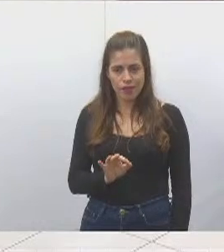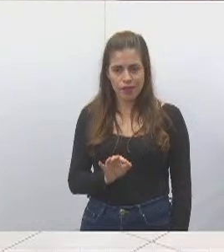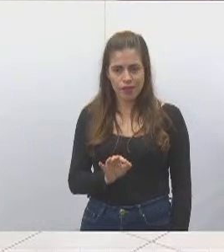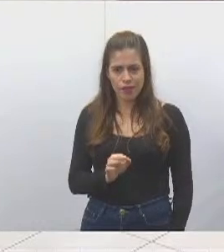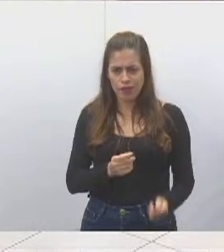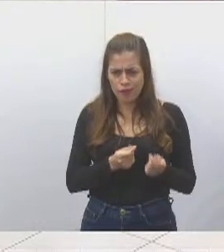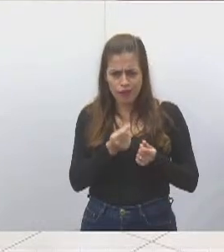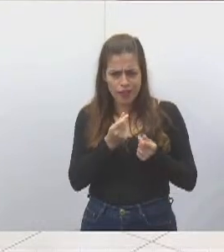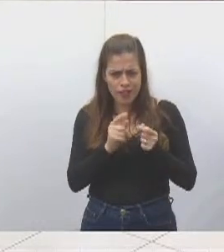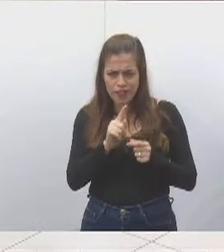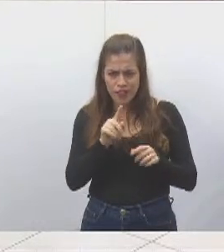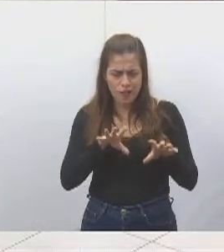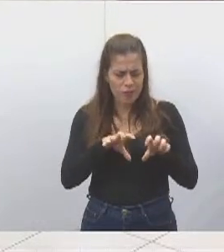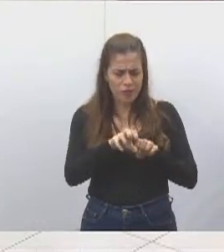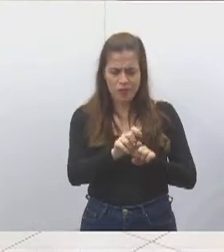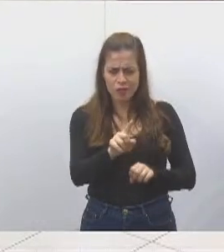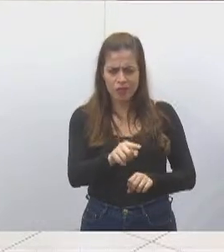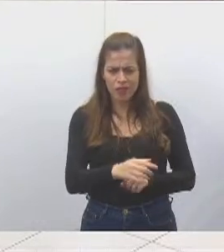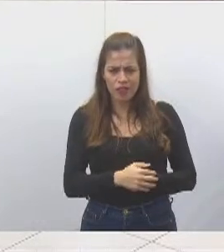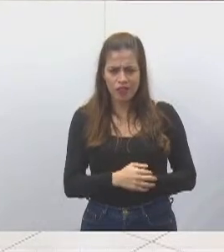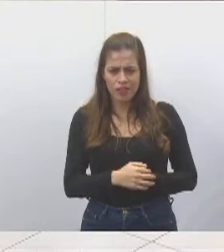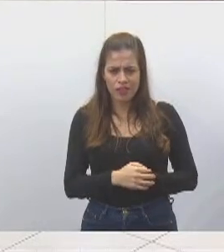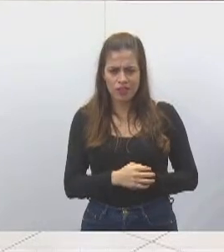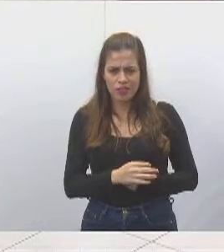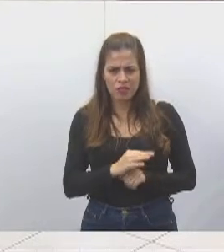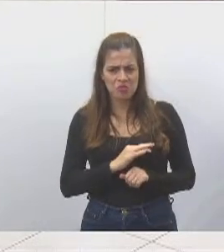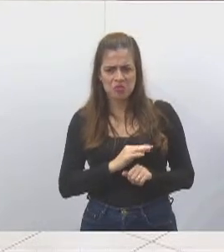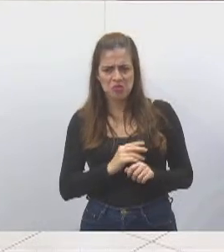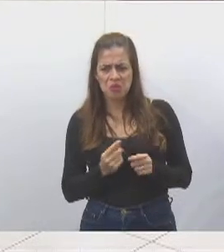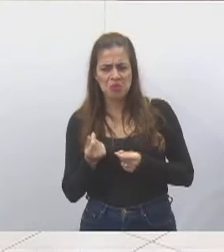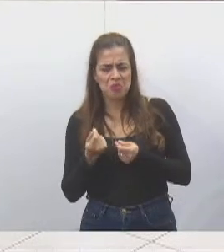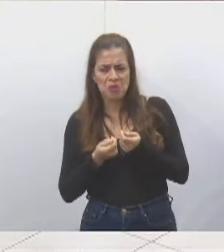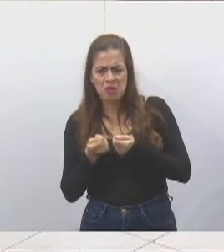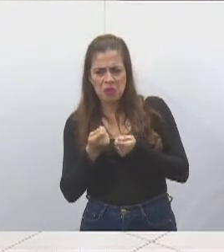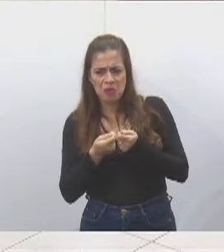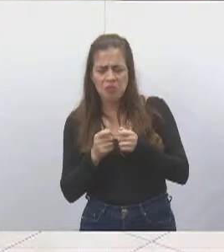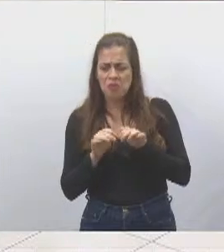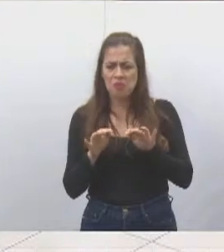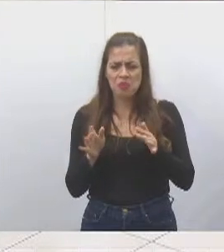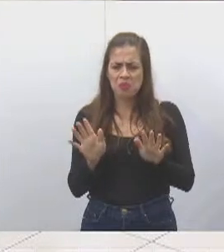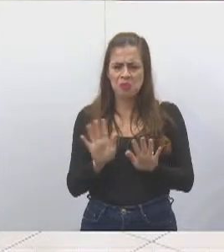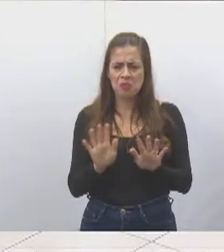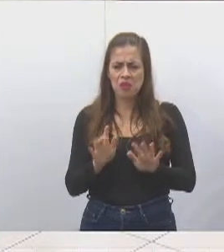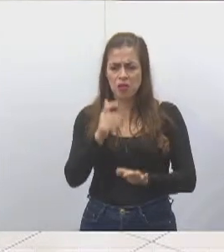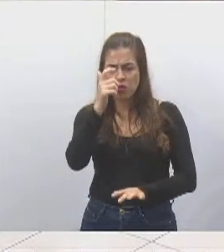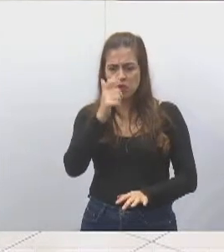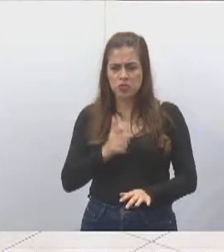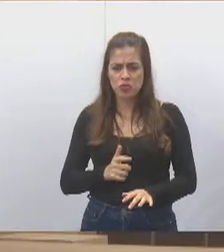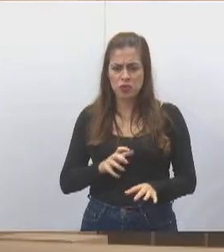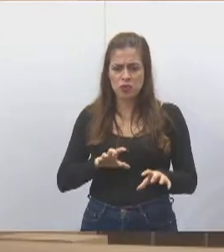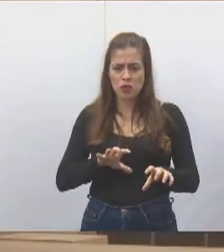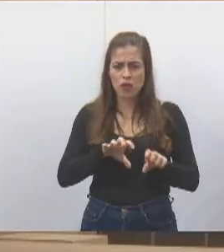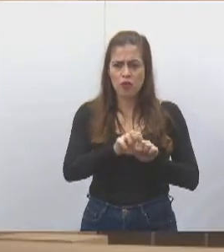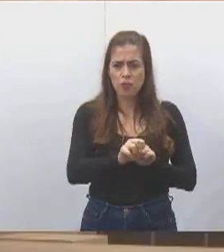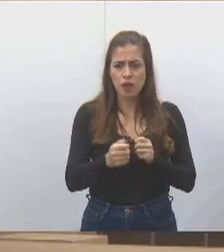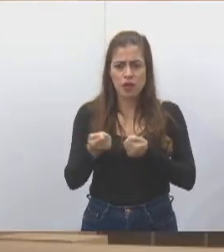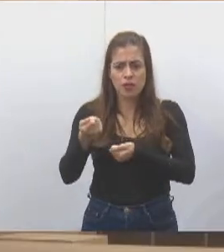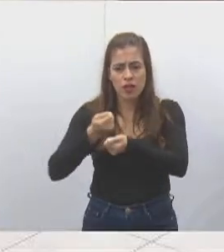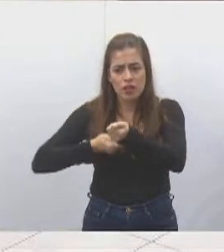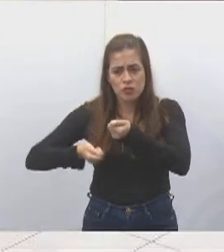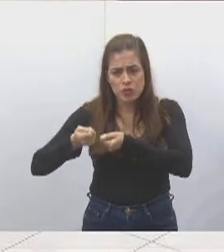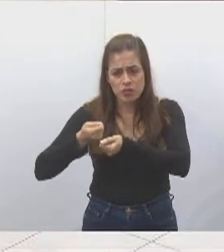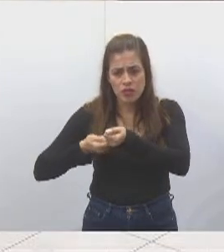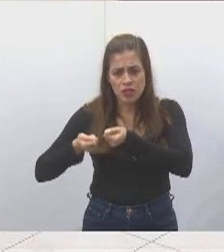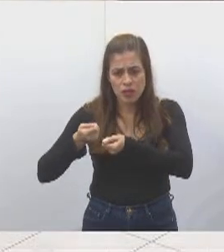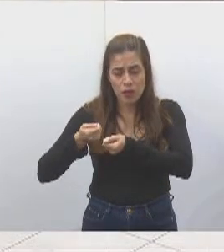Finanças não sou formado. Não é técnico. Não sou contador, não sou... Eu sou formado em administração. Você é formado em administração?